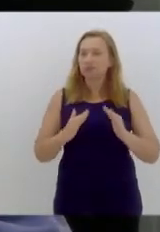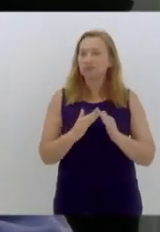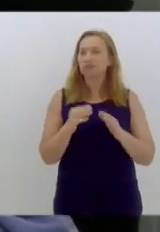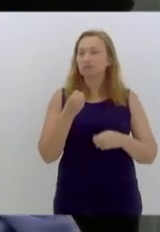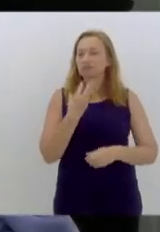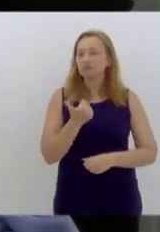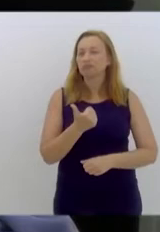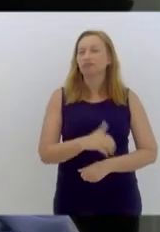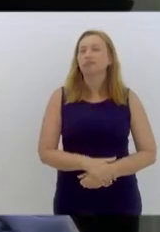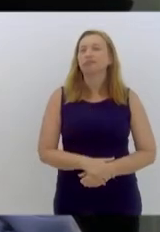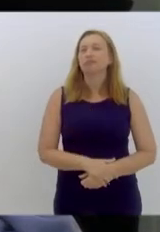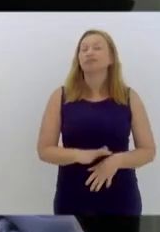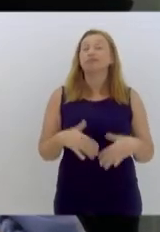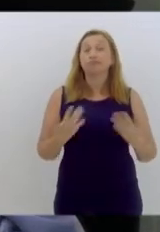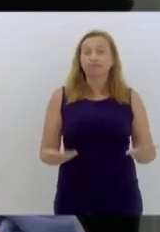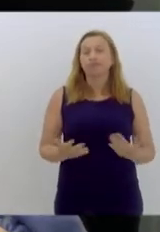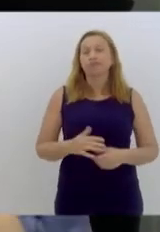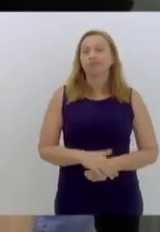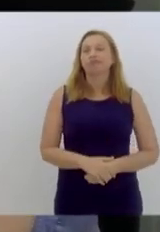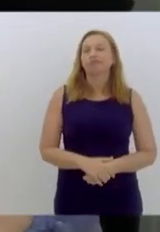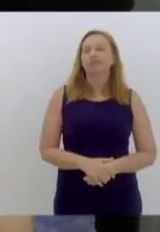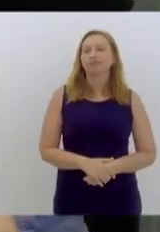Bem, então,